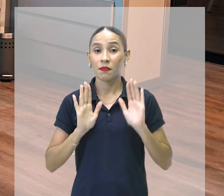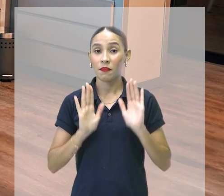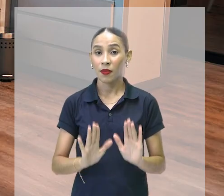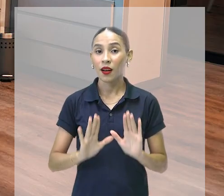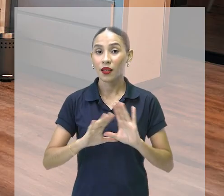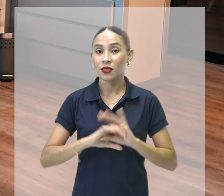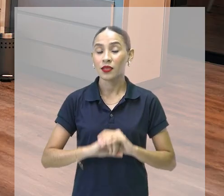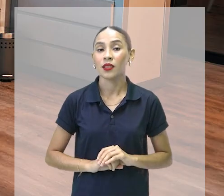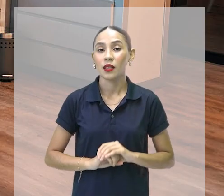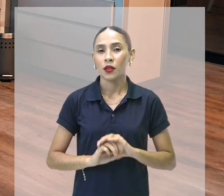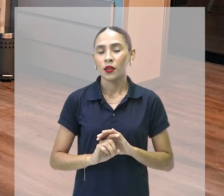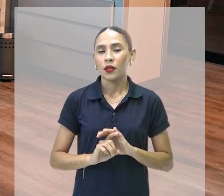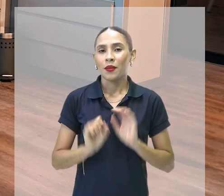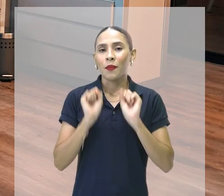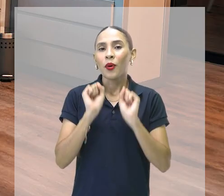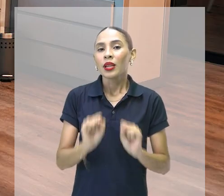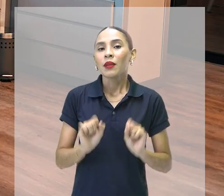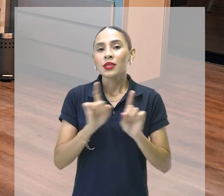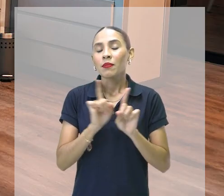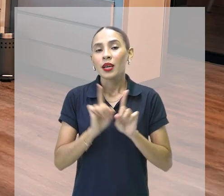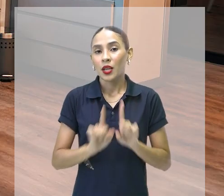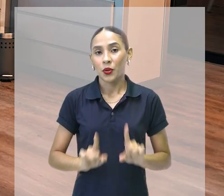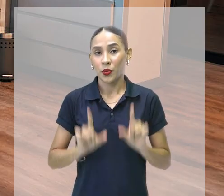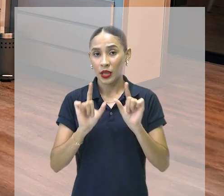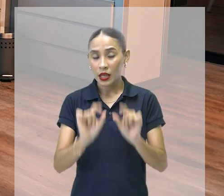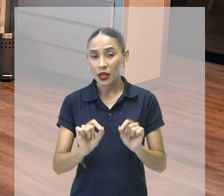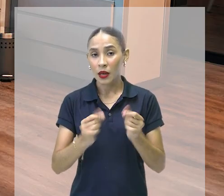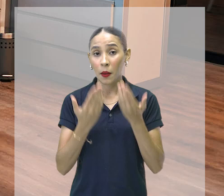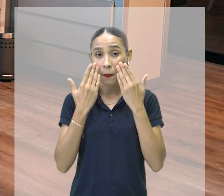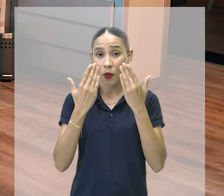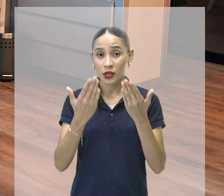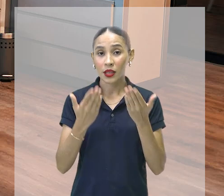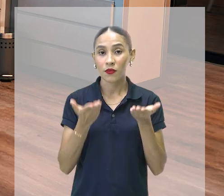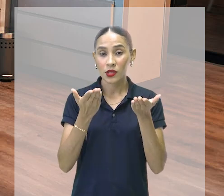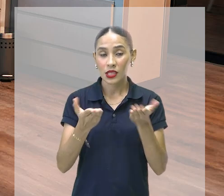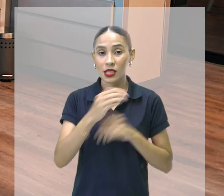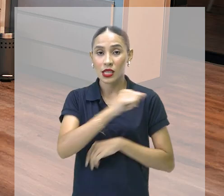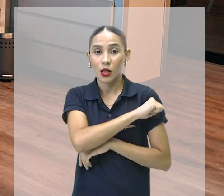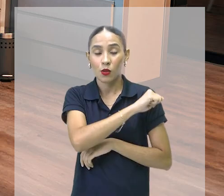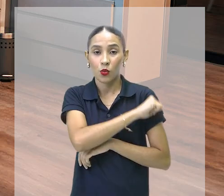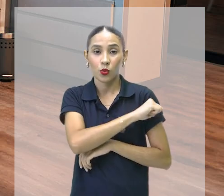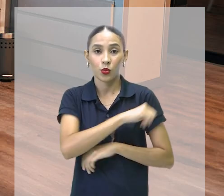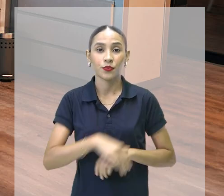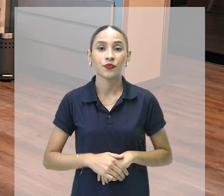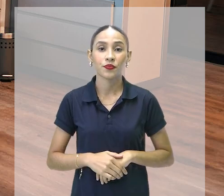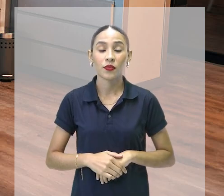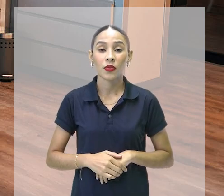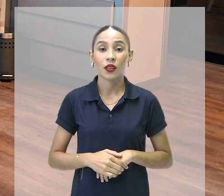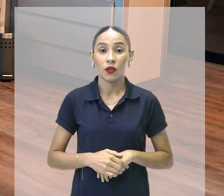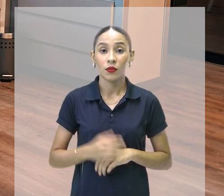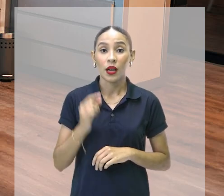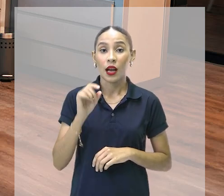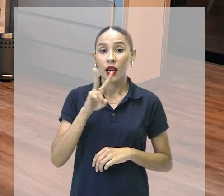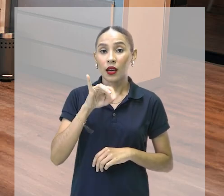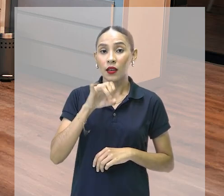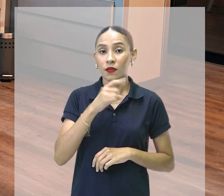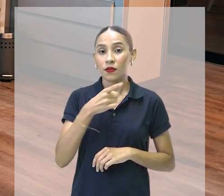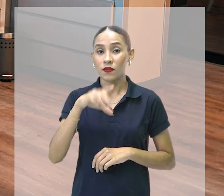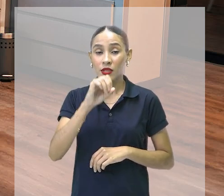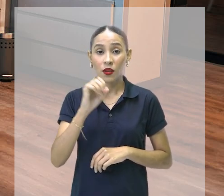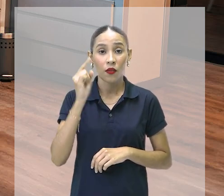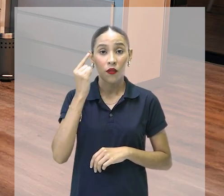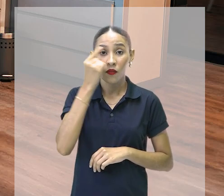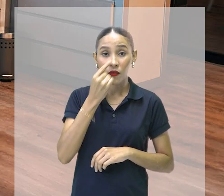Mas nós podemos mostrar para vocês que a visão humana,